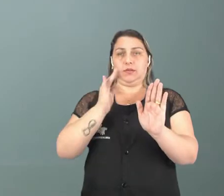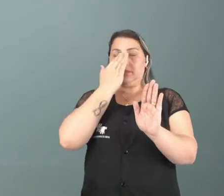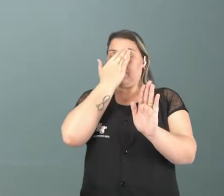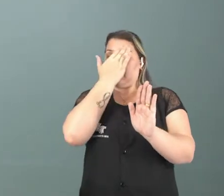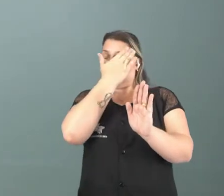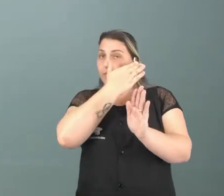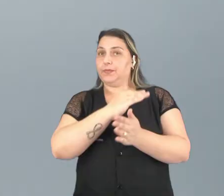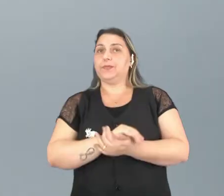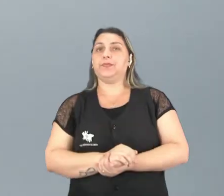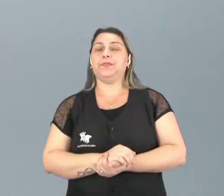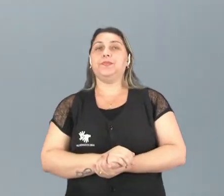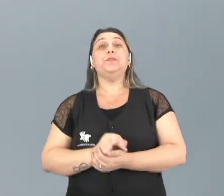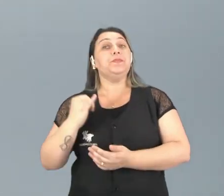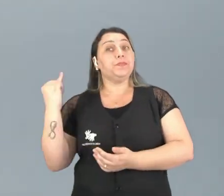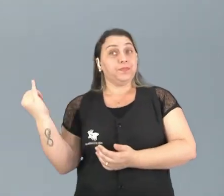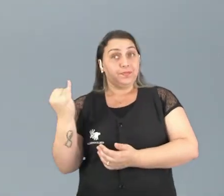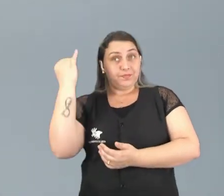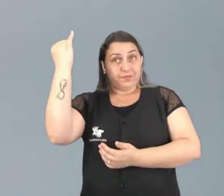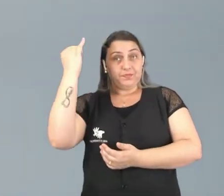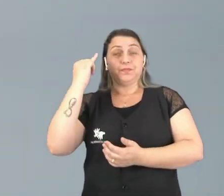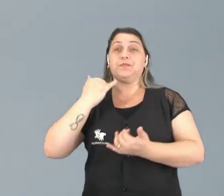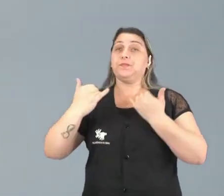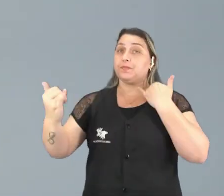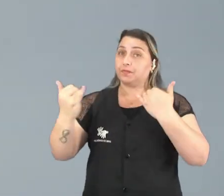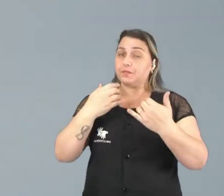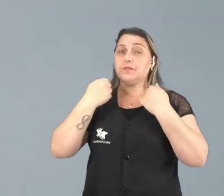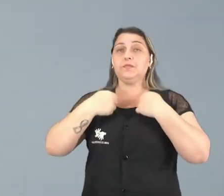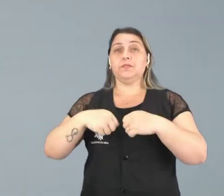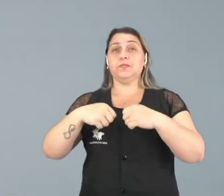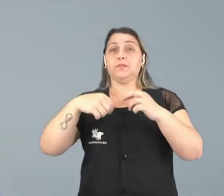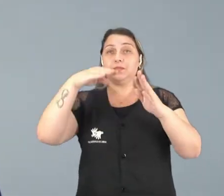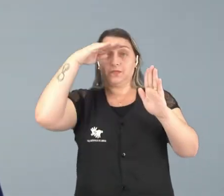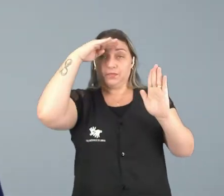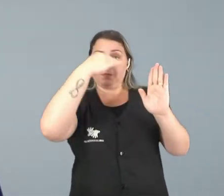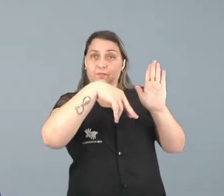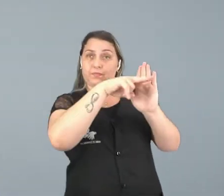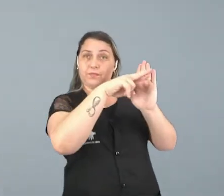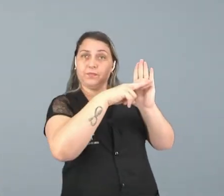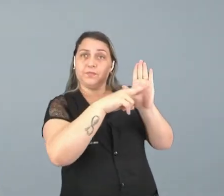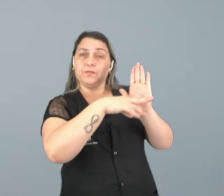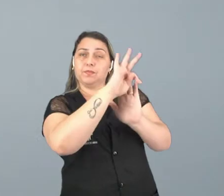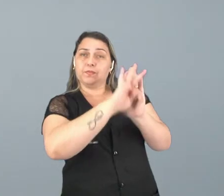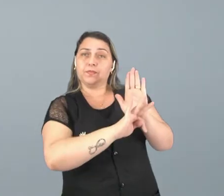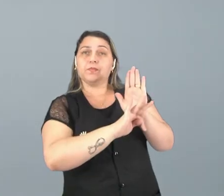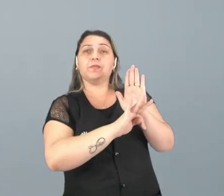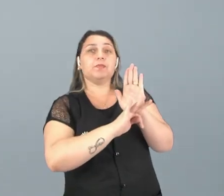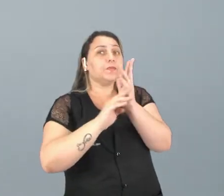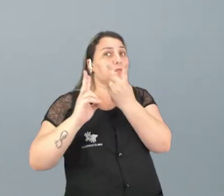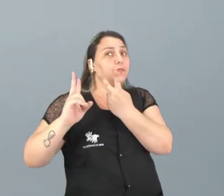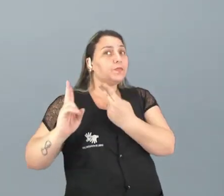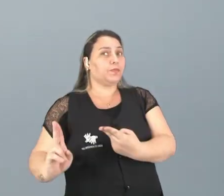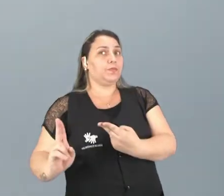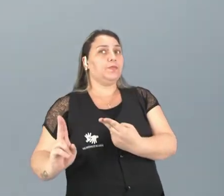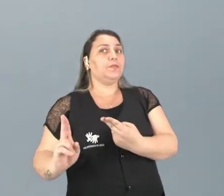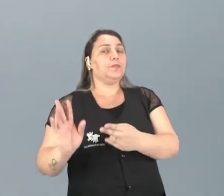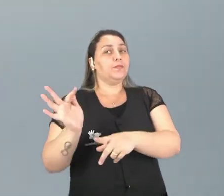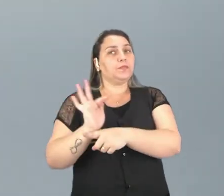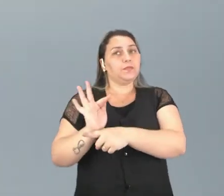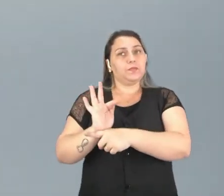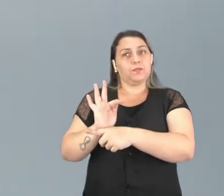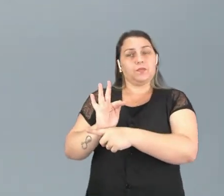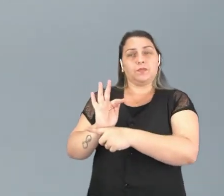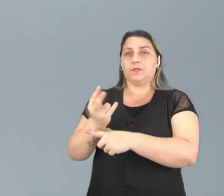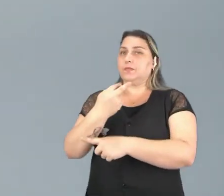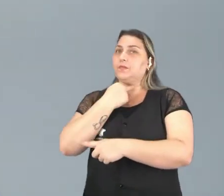tá? Então, é importante essa informação. Eu preciso seguir o texto original, do jeito que está a obra ali, ou o filme,